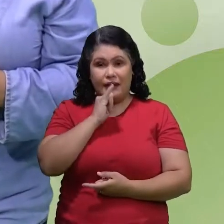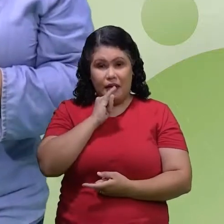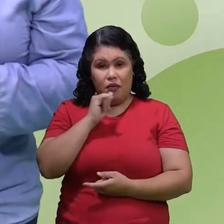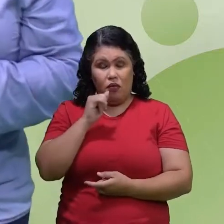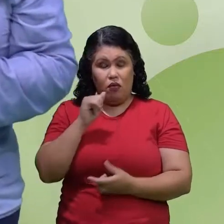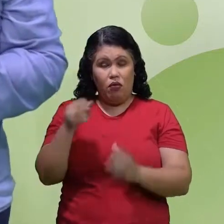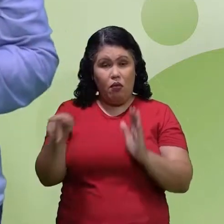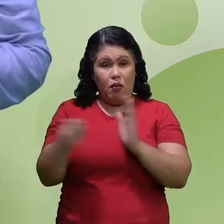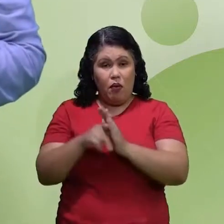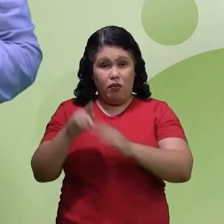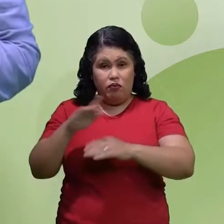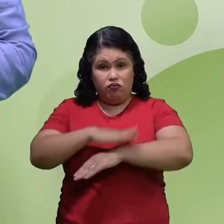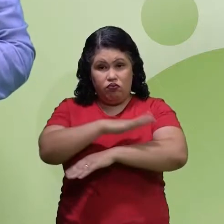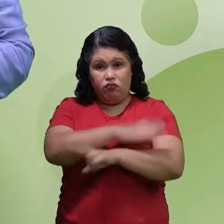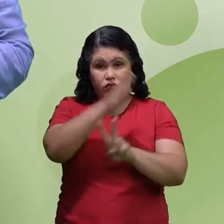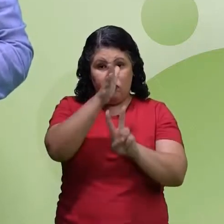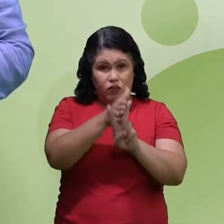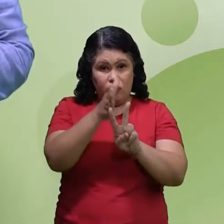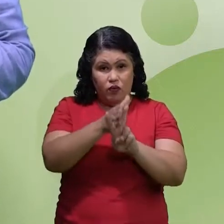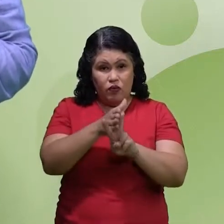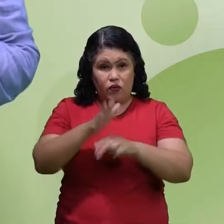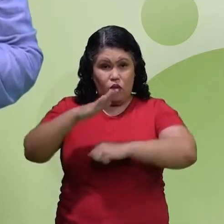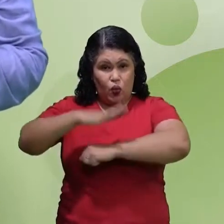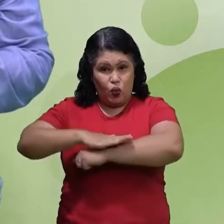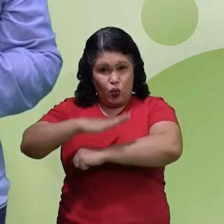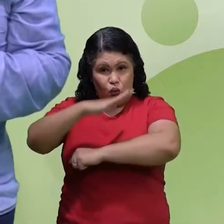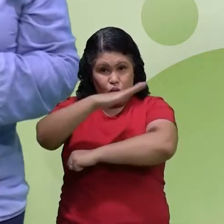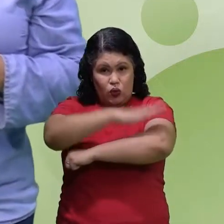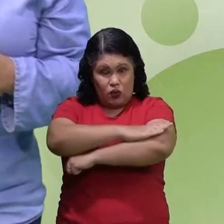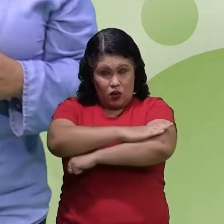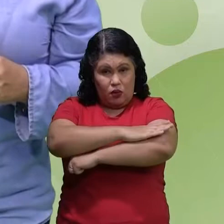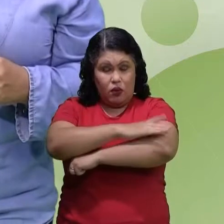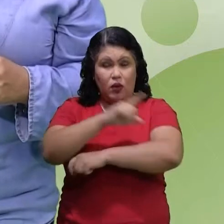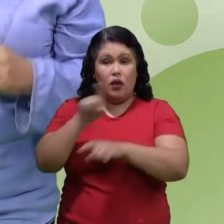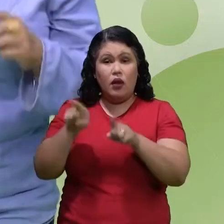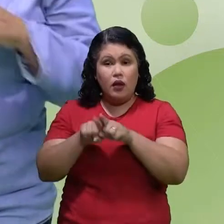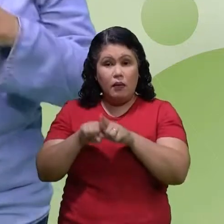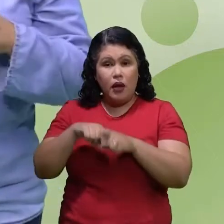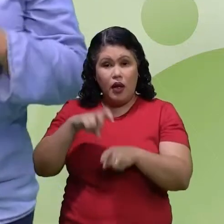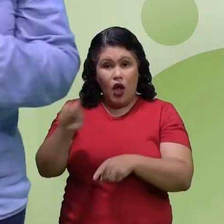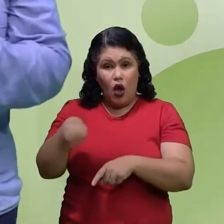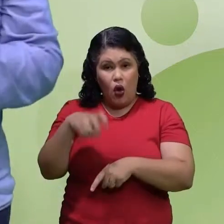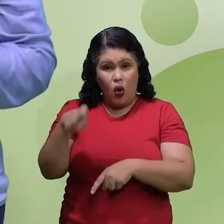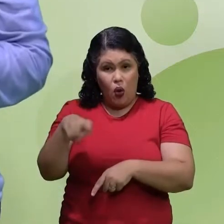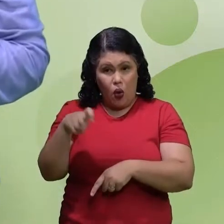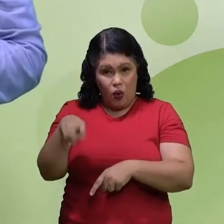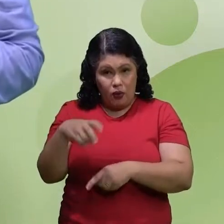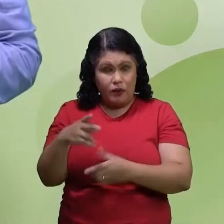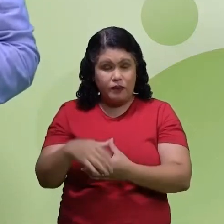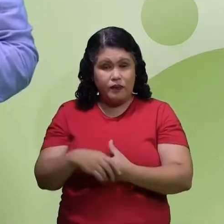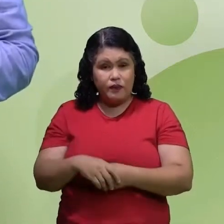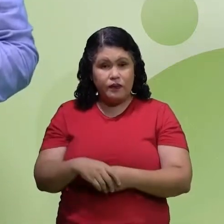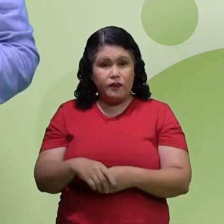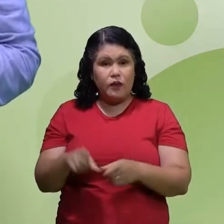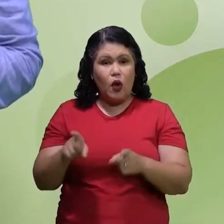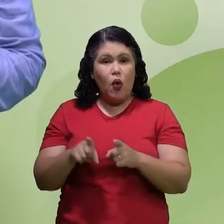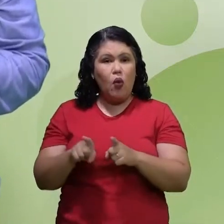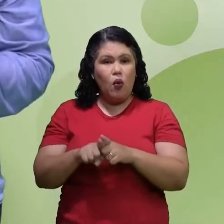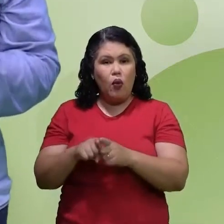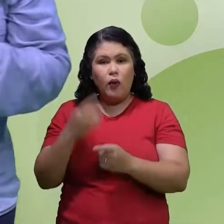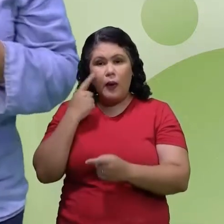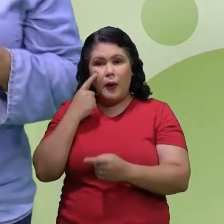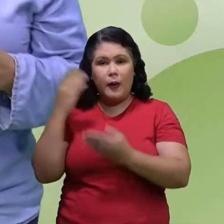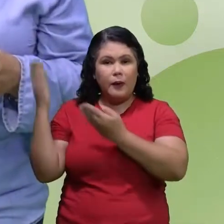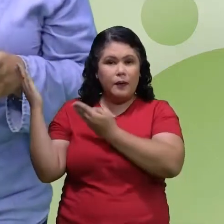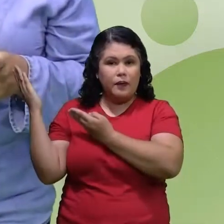conhecido é o sapo para vocês, tem a cobra cega, tem a salamandra, né, são alguns exemplos de animais